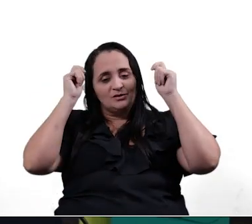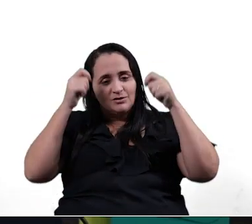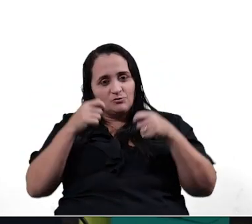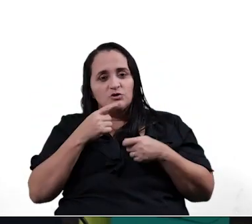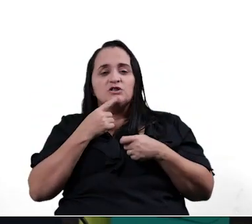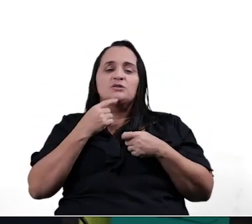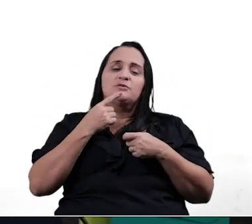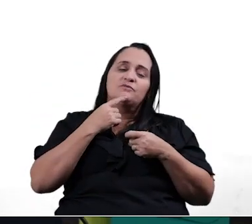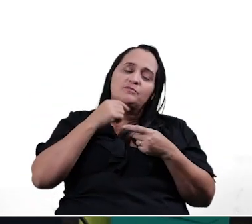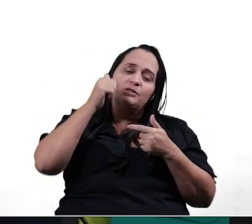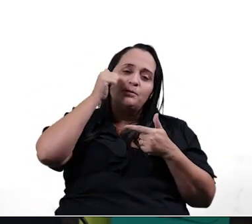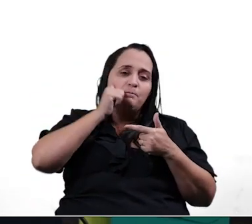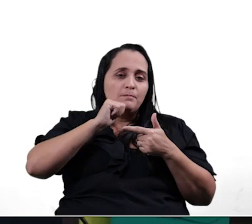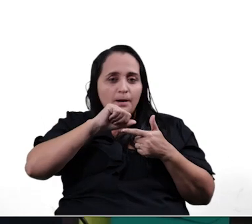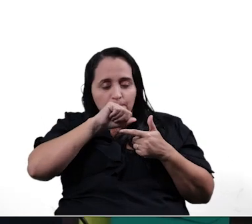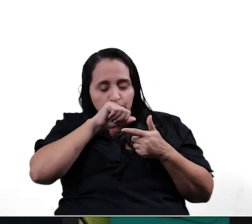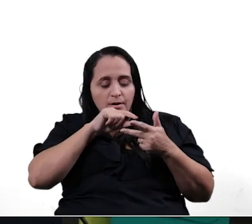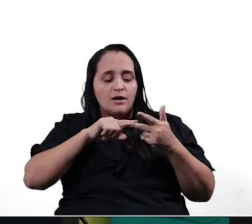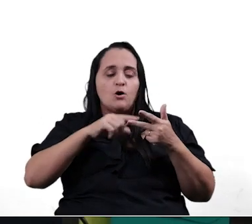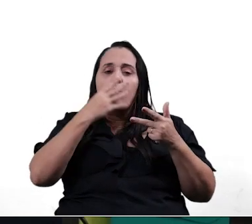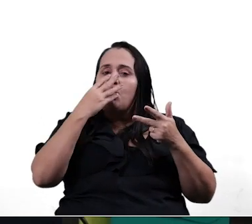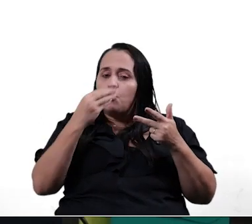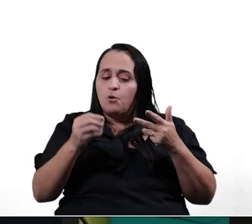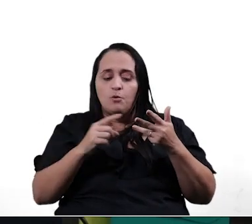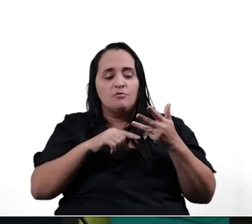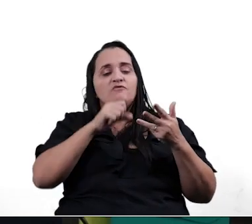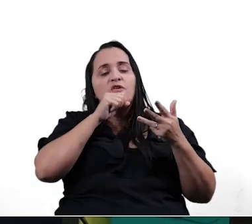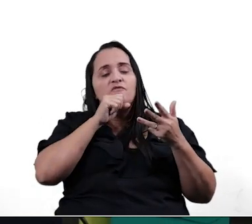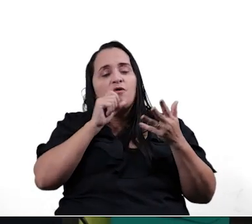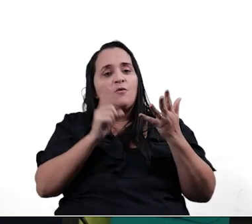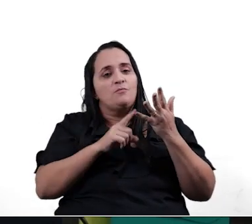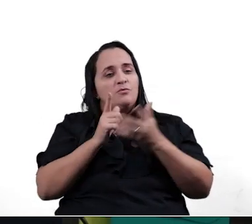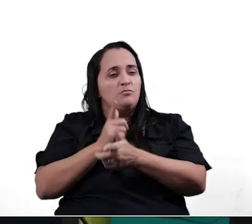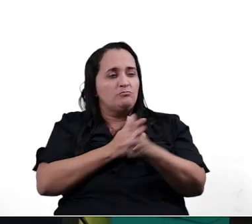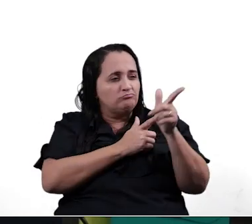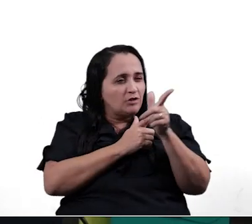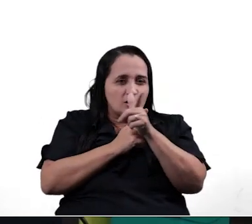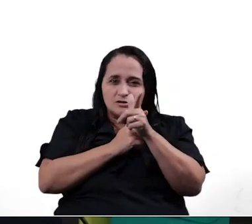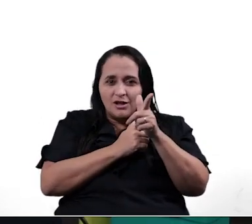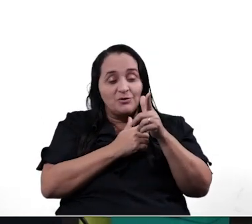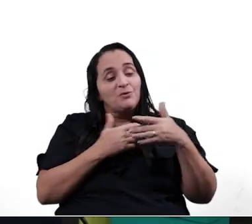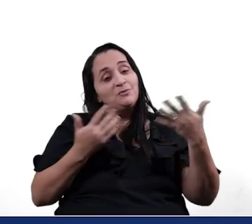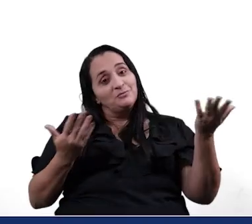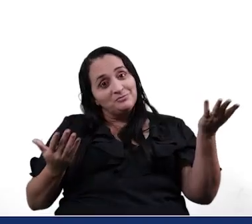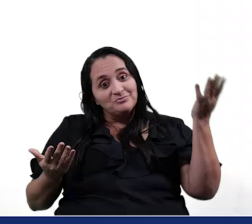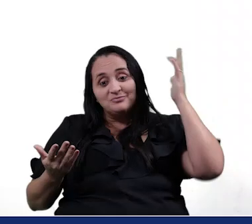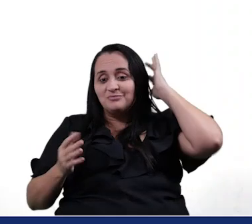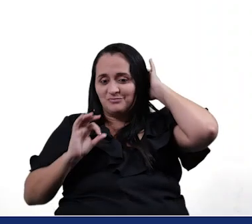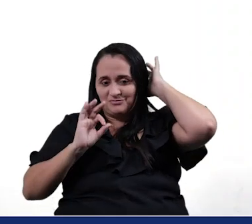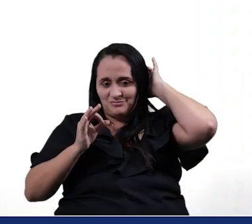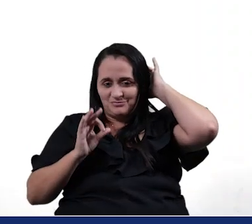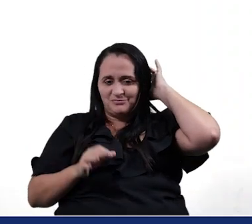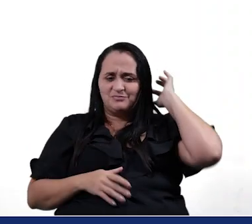da Chapeuzinho, o lobo, a vovó e o caçador. Né? E o